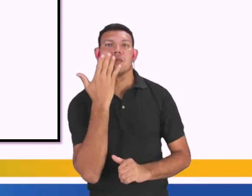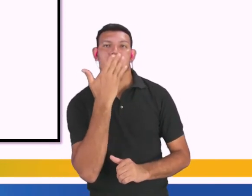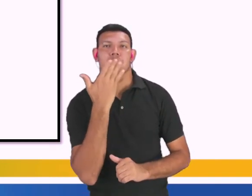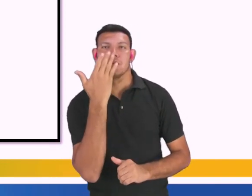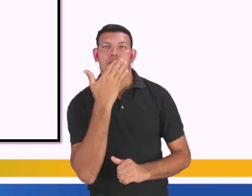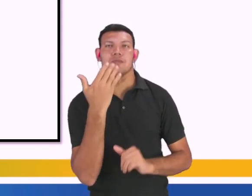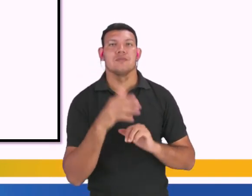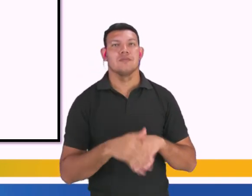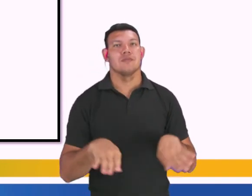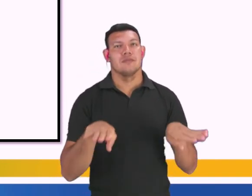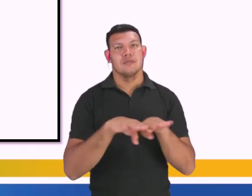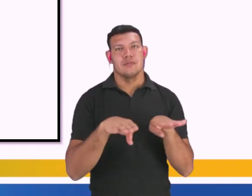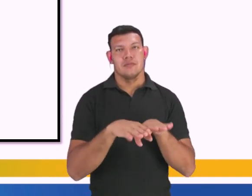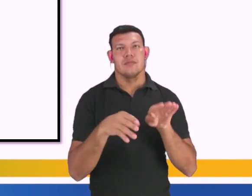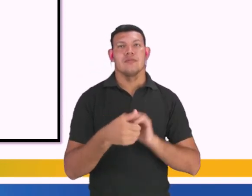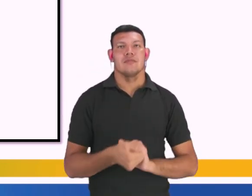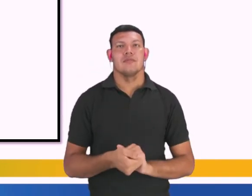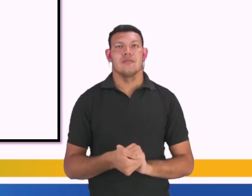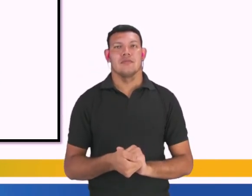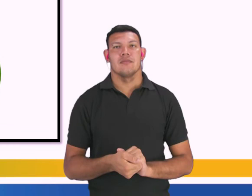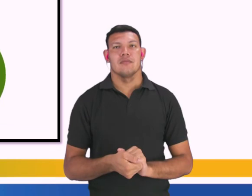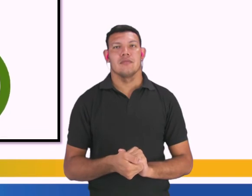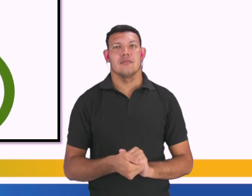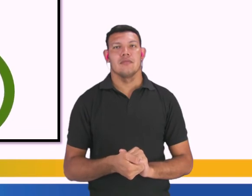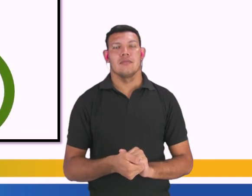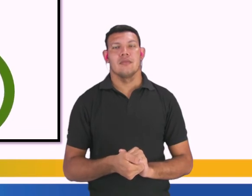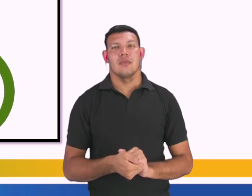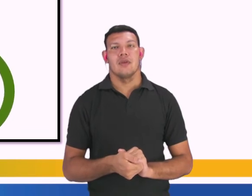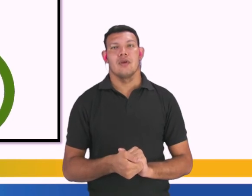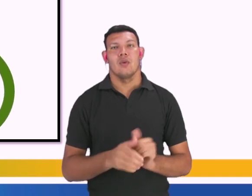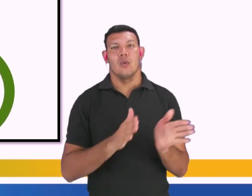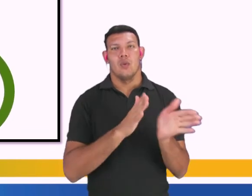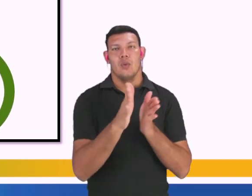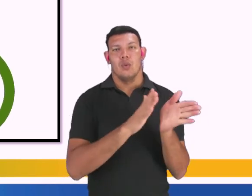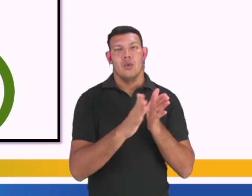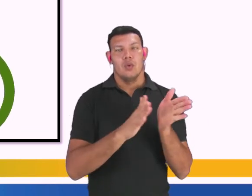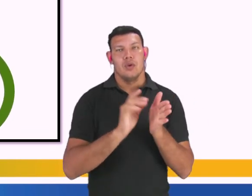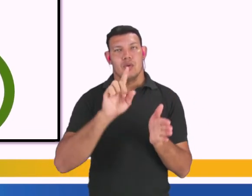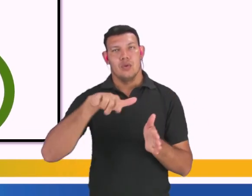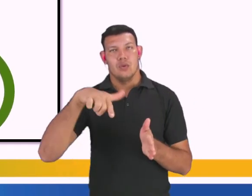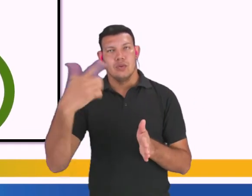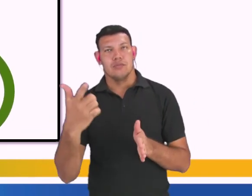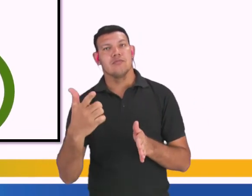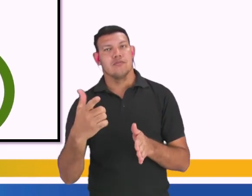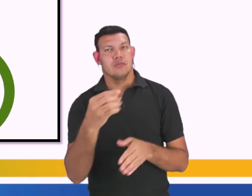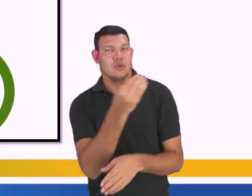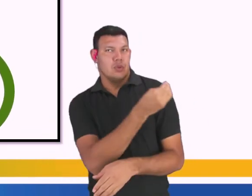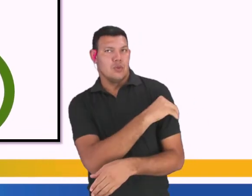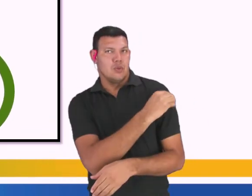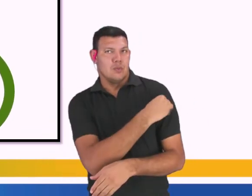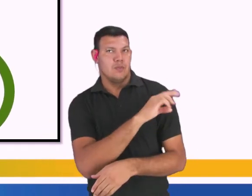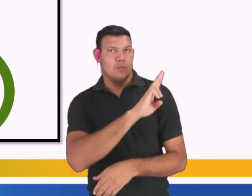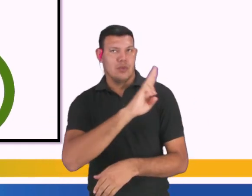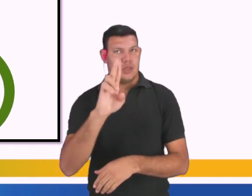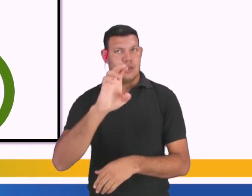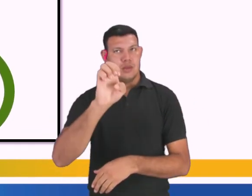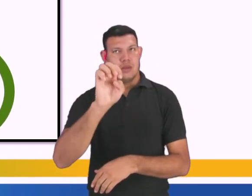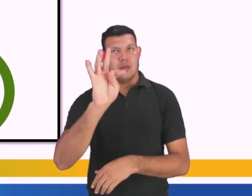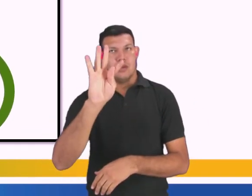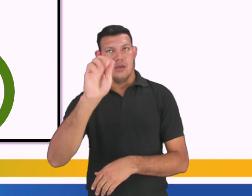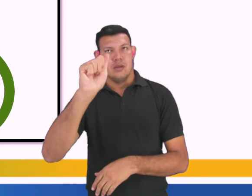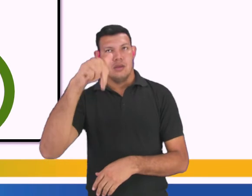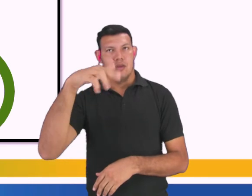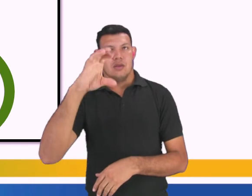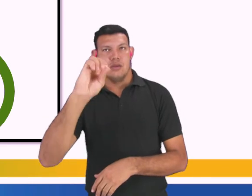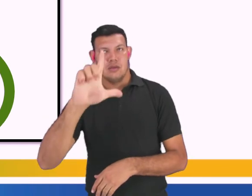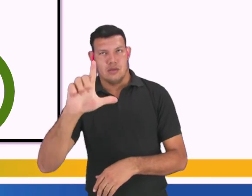sacarose, e também a destilação, que nós vamos obter 70 litros de etanol a partir de